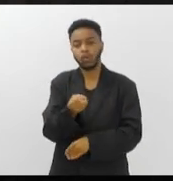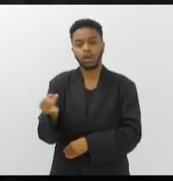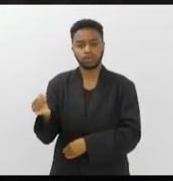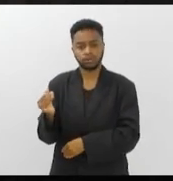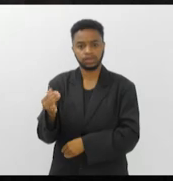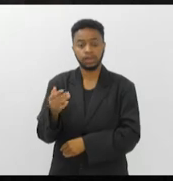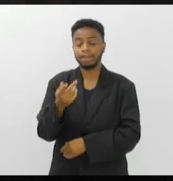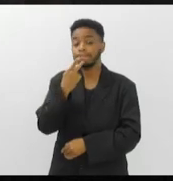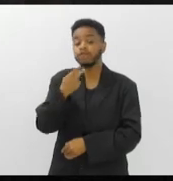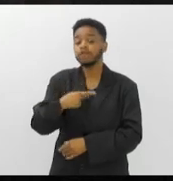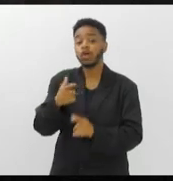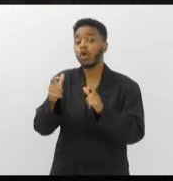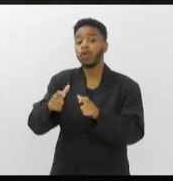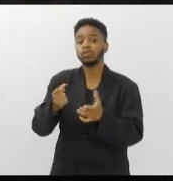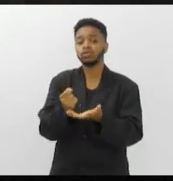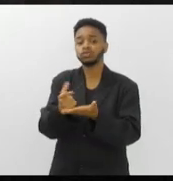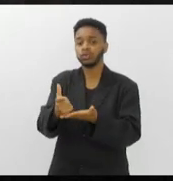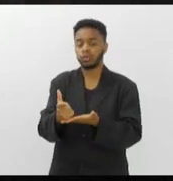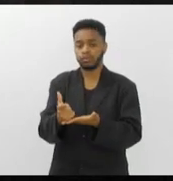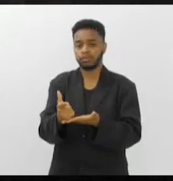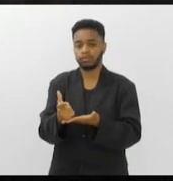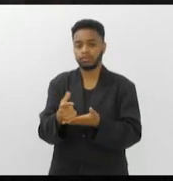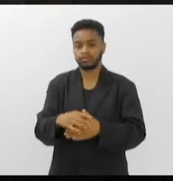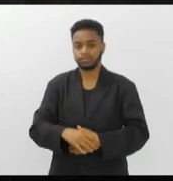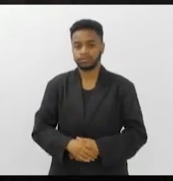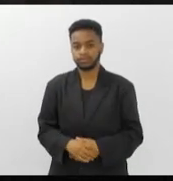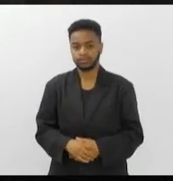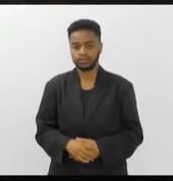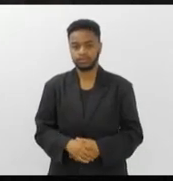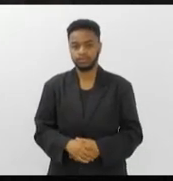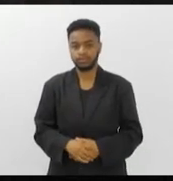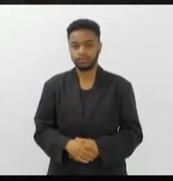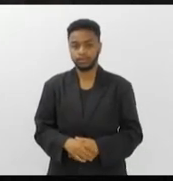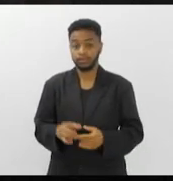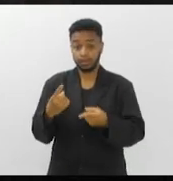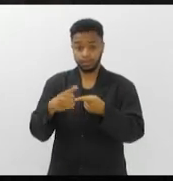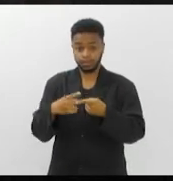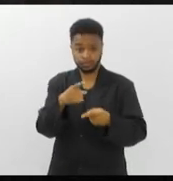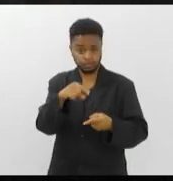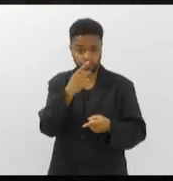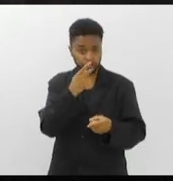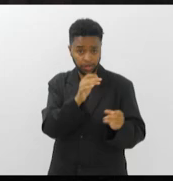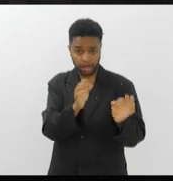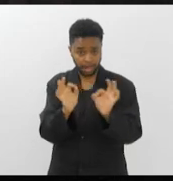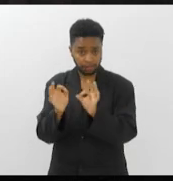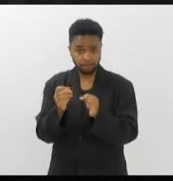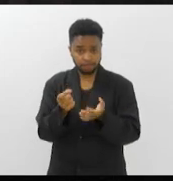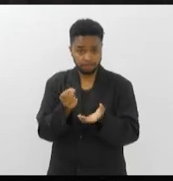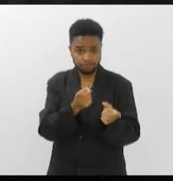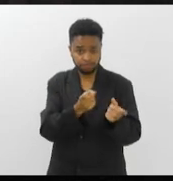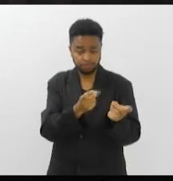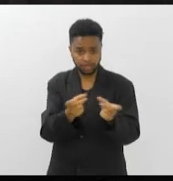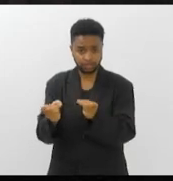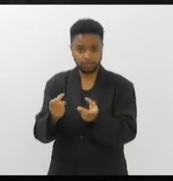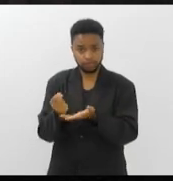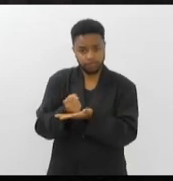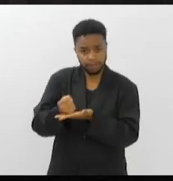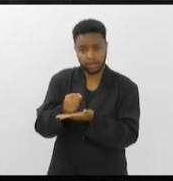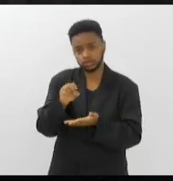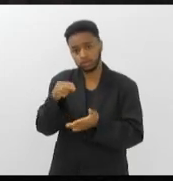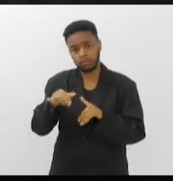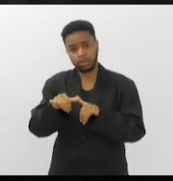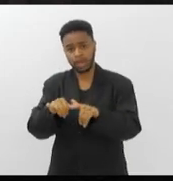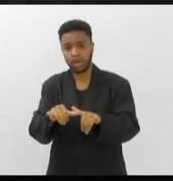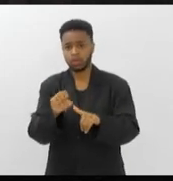me fala aonde que vai ser comprada essa droga. Porque vocês não falaram que vai vender na farmácia, no supermercado, vai vender